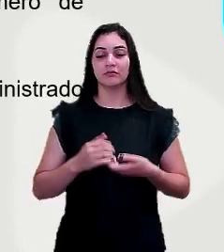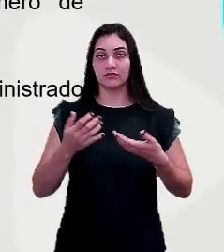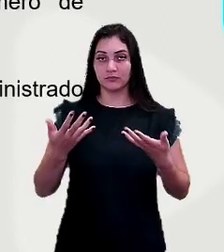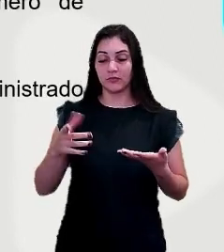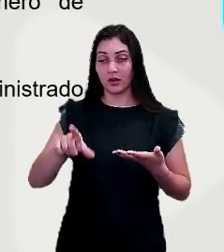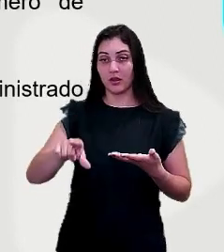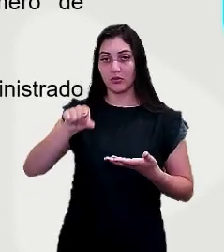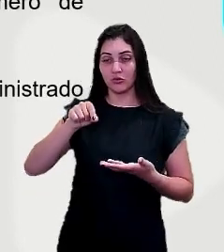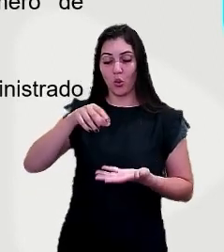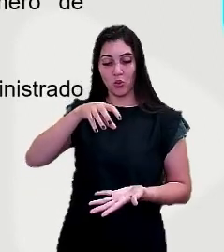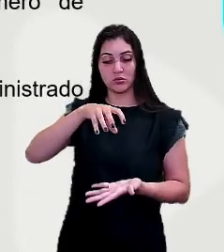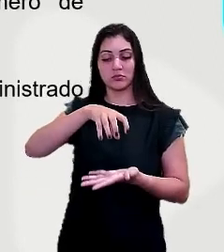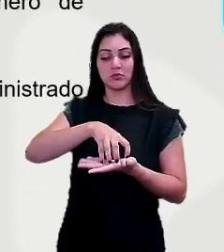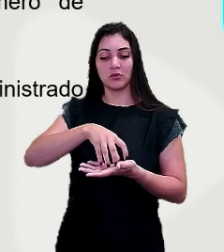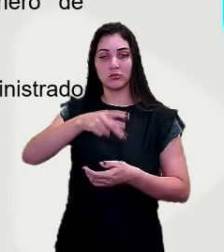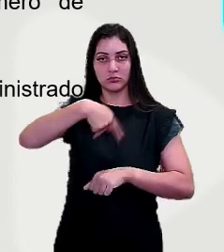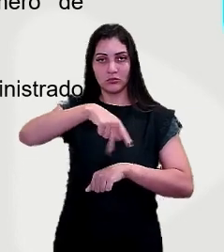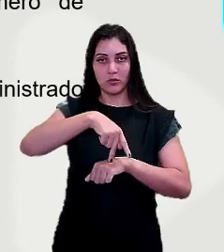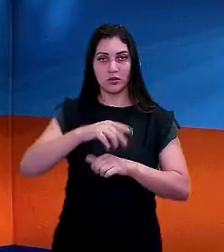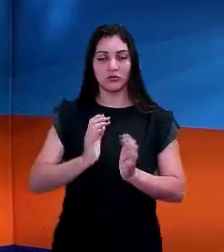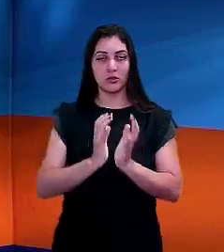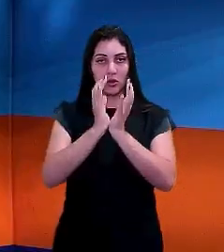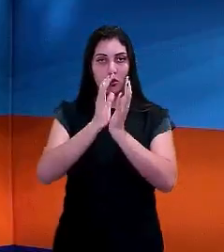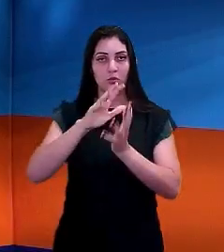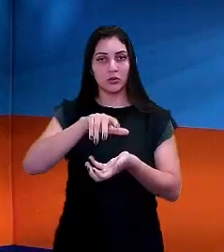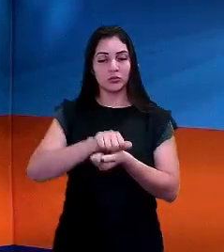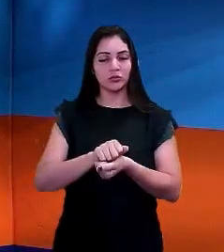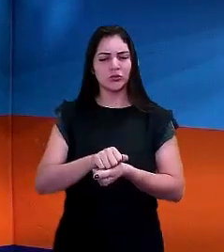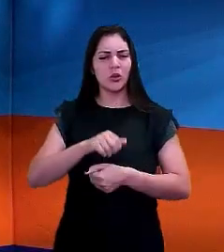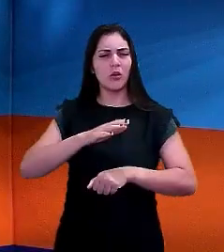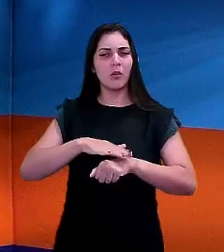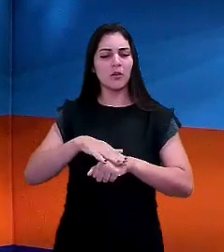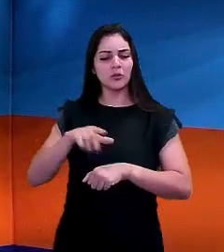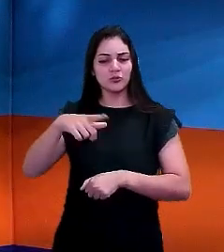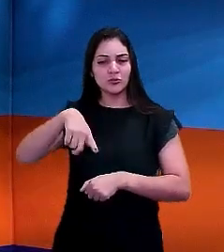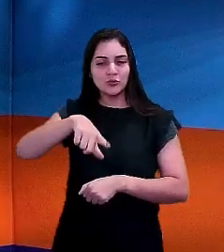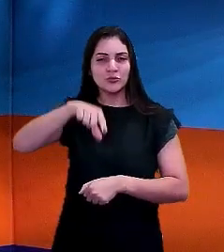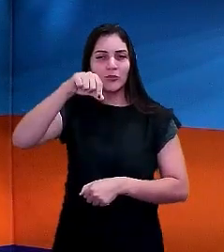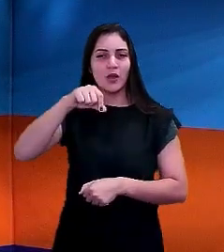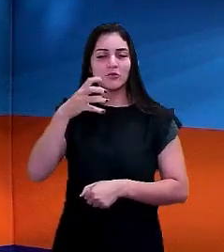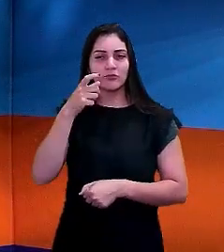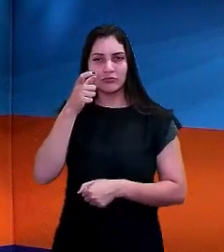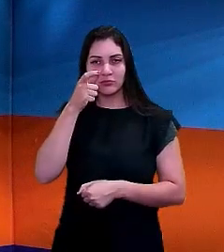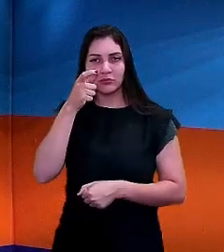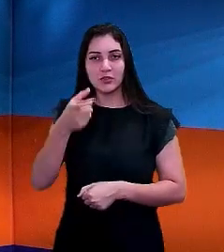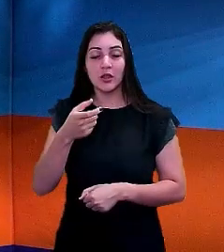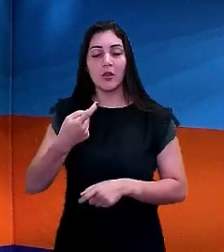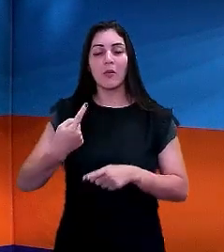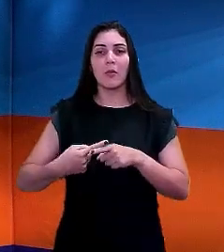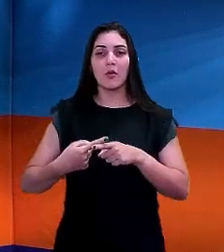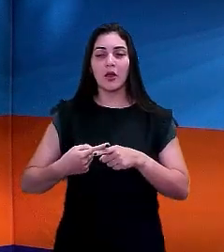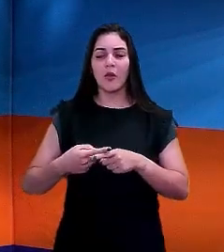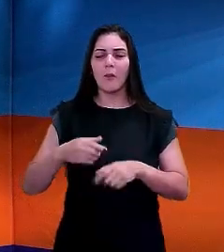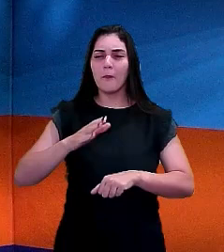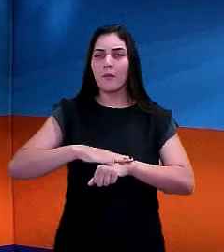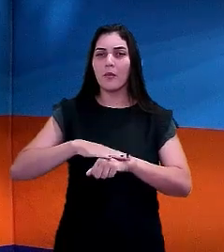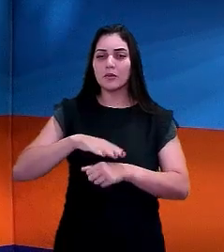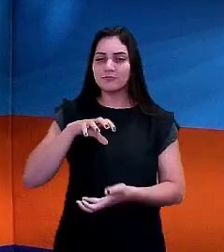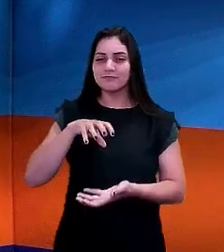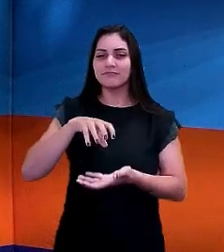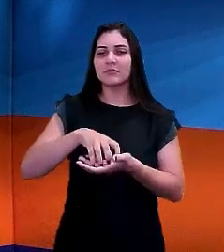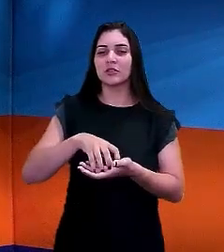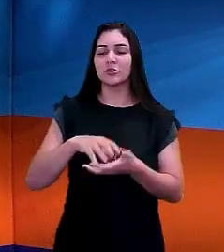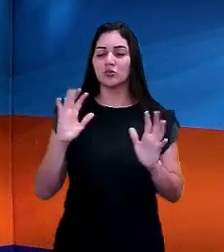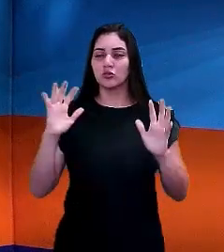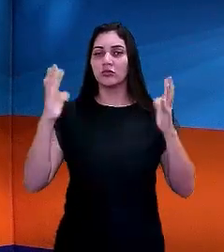A escolha sede do país da Copa do Mundo é um momento mágico e interessante, porque a partir do momento que você está sediando o evento, os outros países